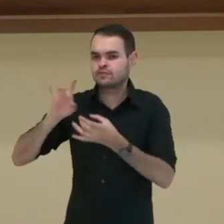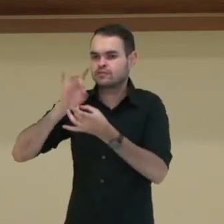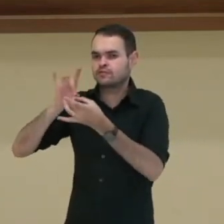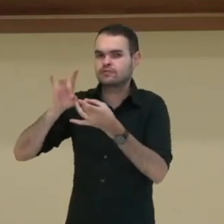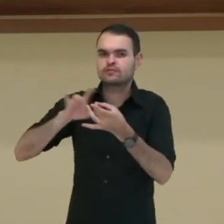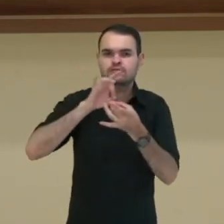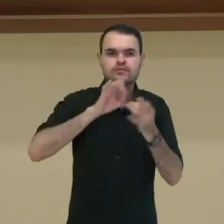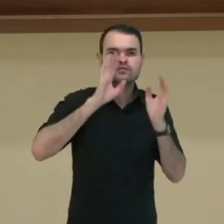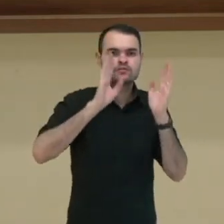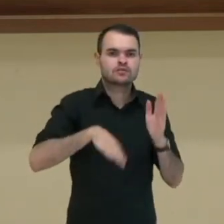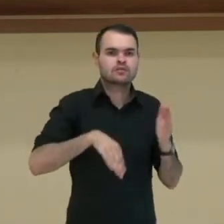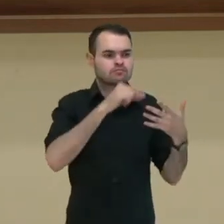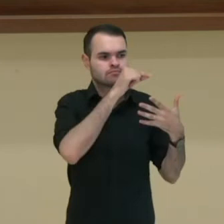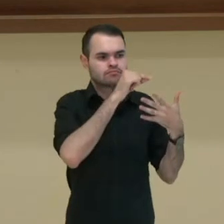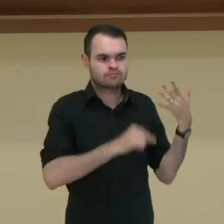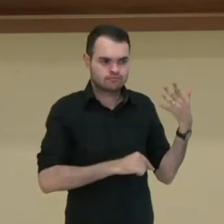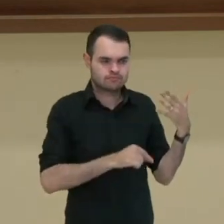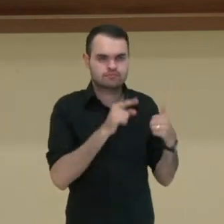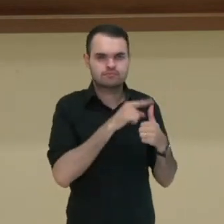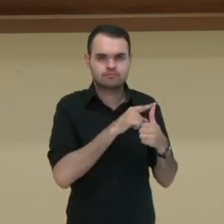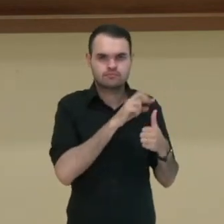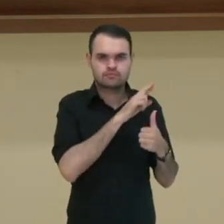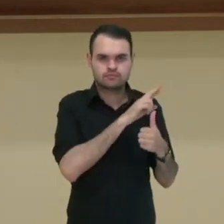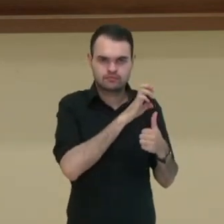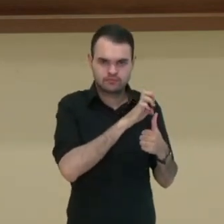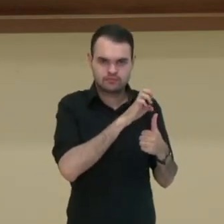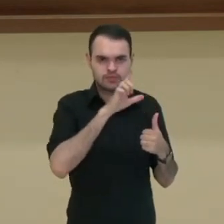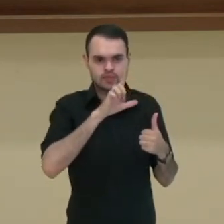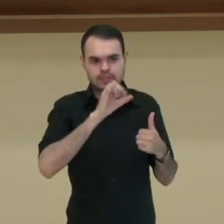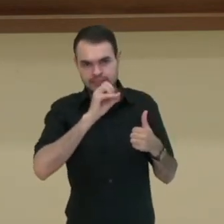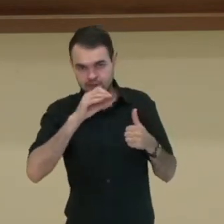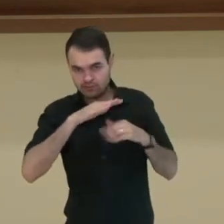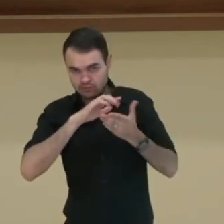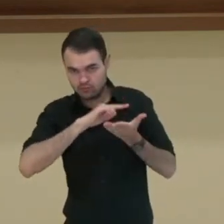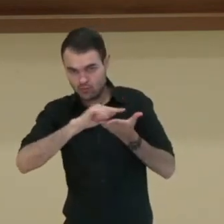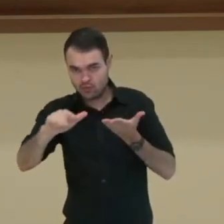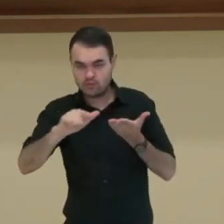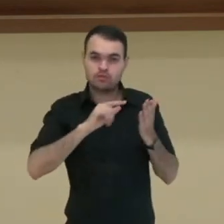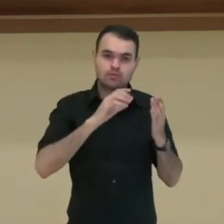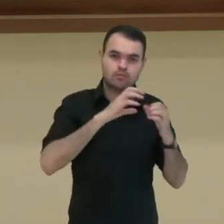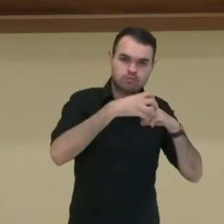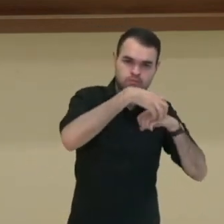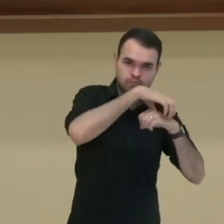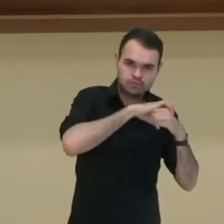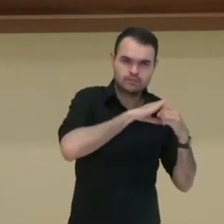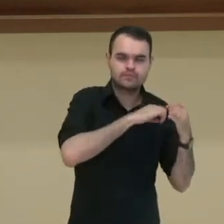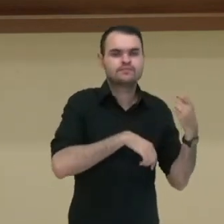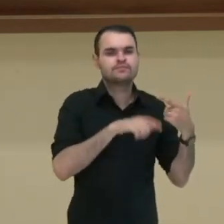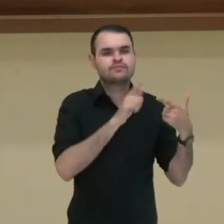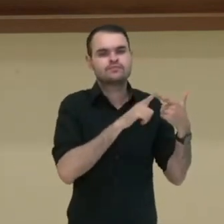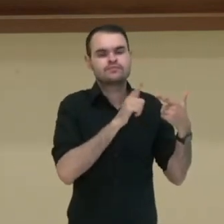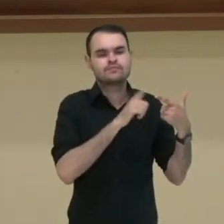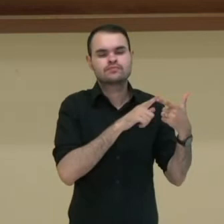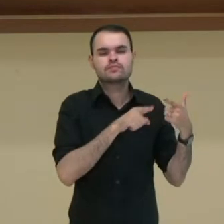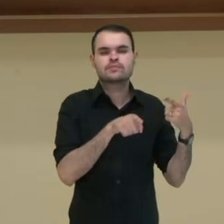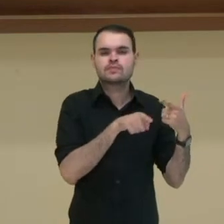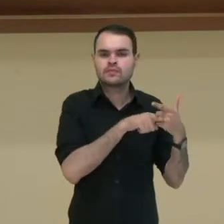ribossomos, falamos do retículo endoplasmático liso e rugoso com a sua função. Falamos